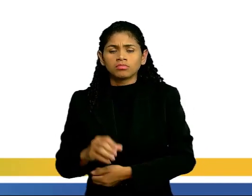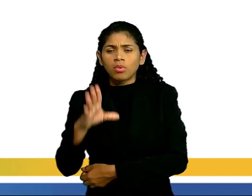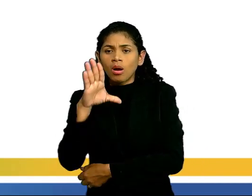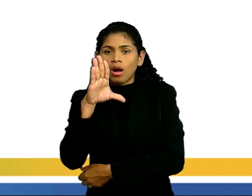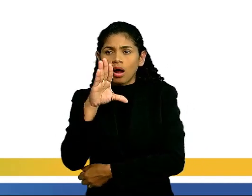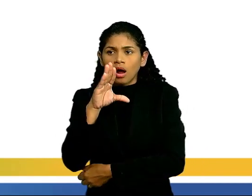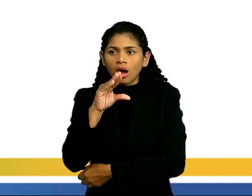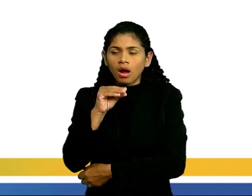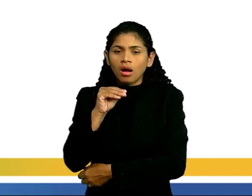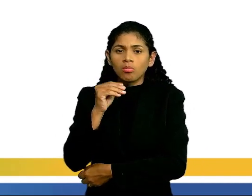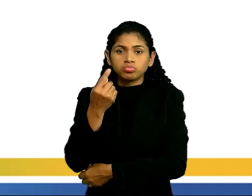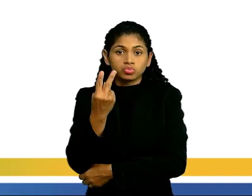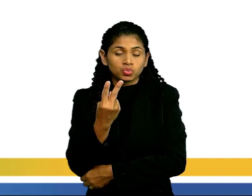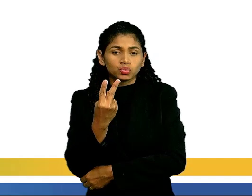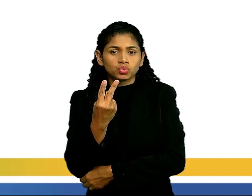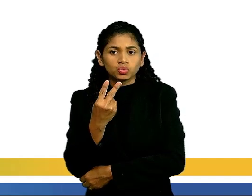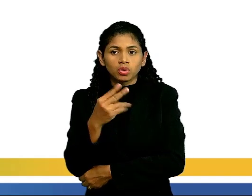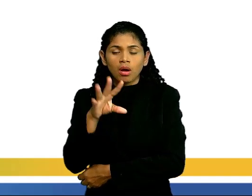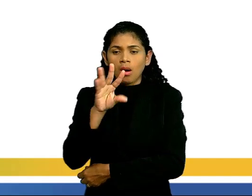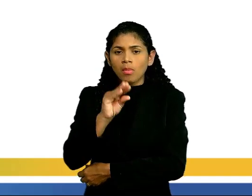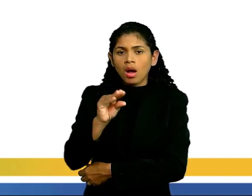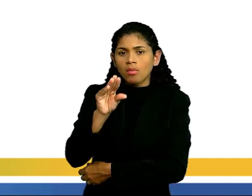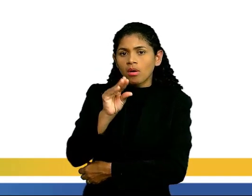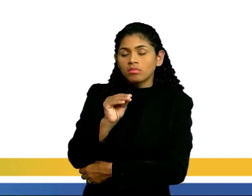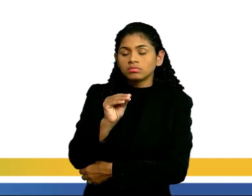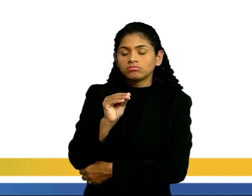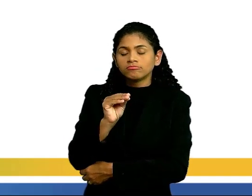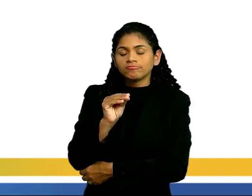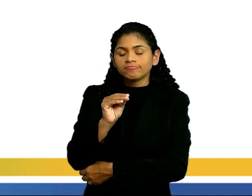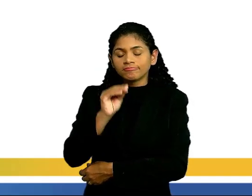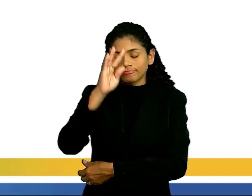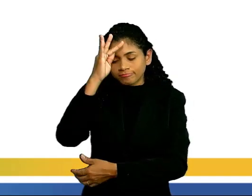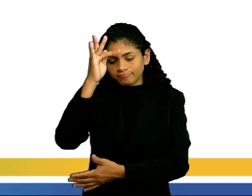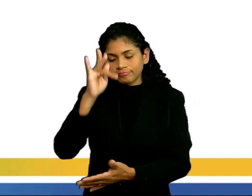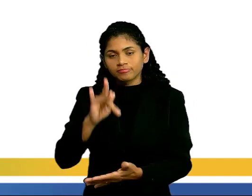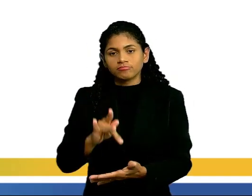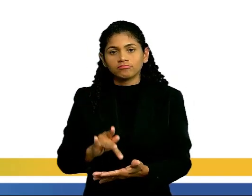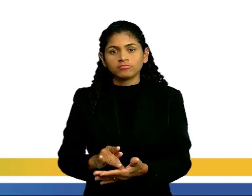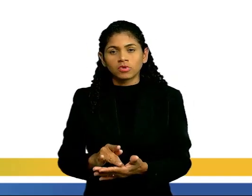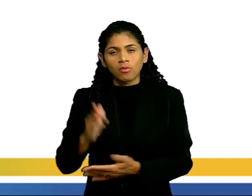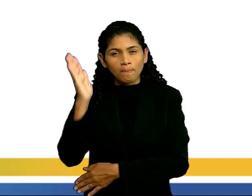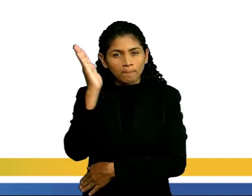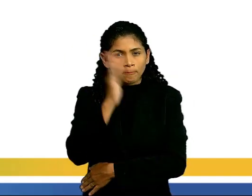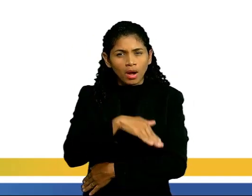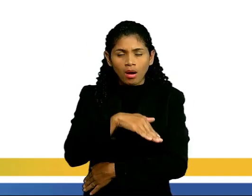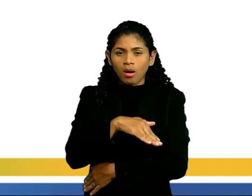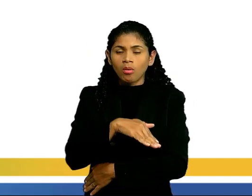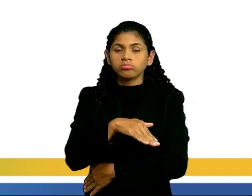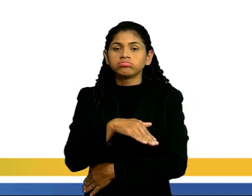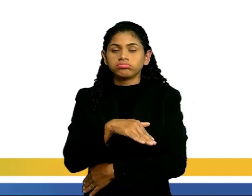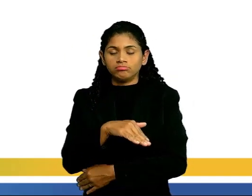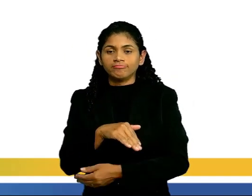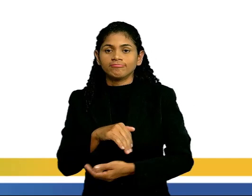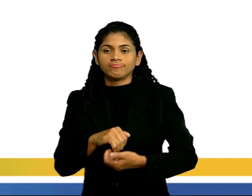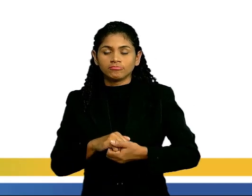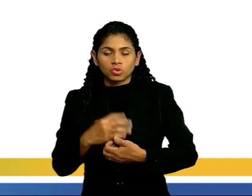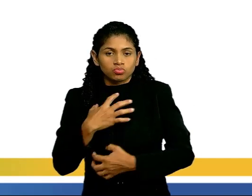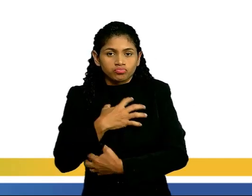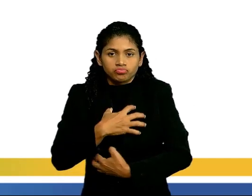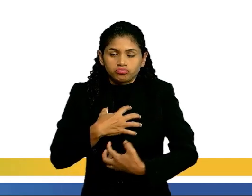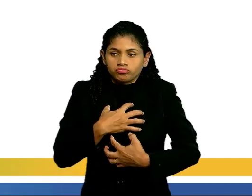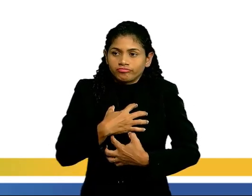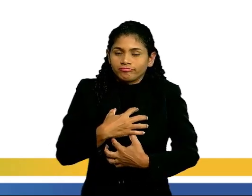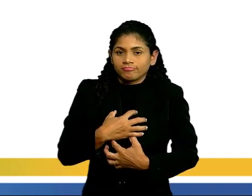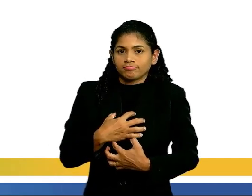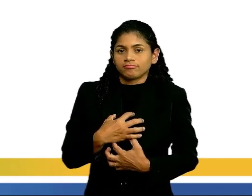abri a boca 2 vezes, certifiquei-me que estava com o mal olhado. Então aí a gente tem essa